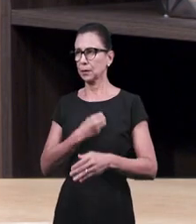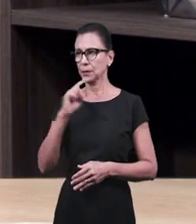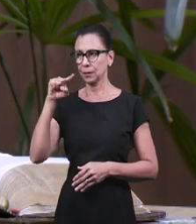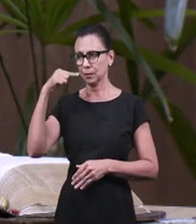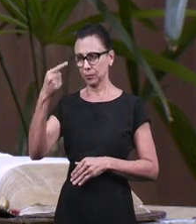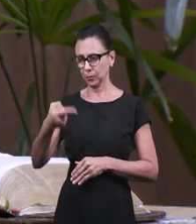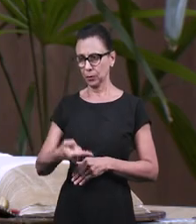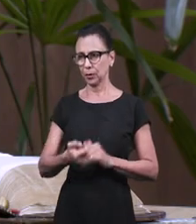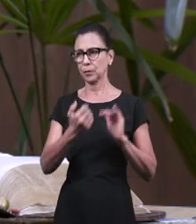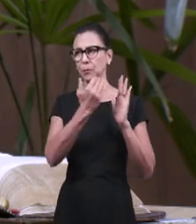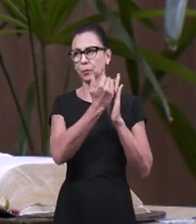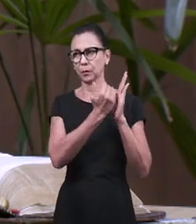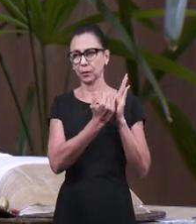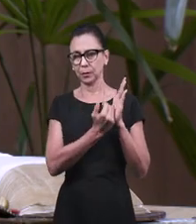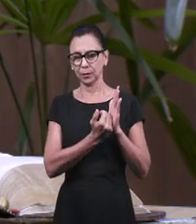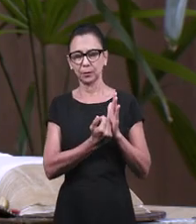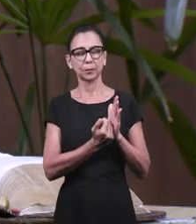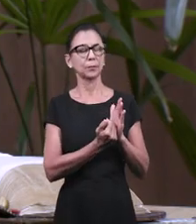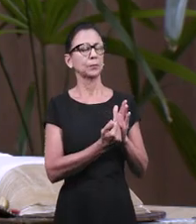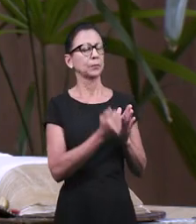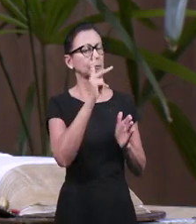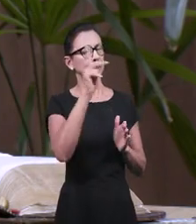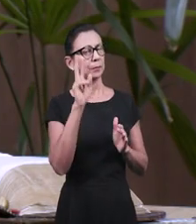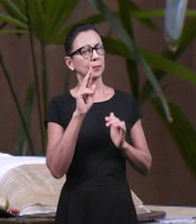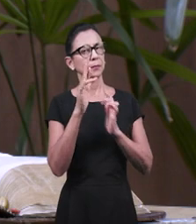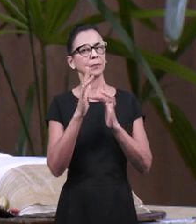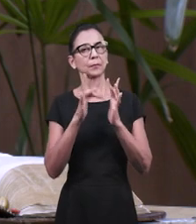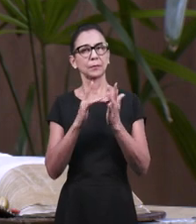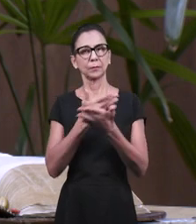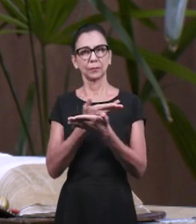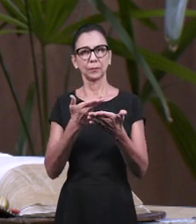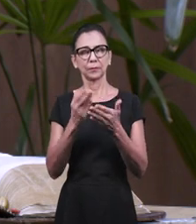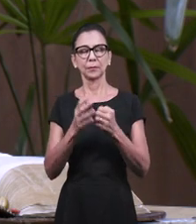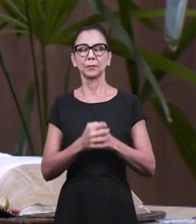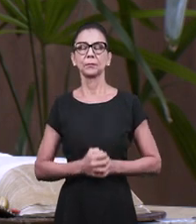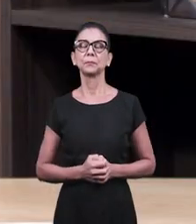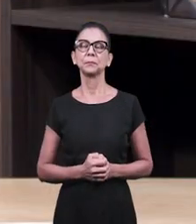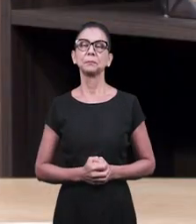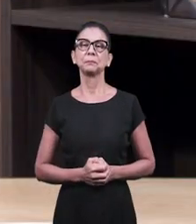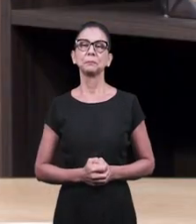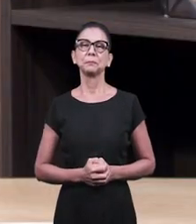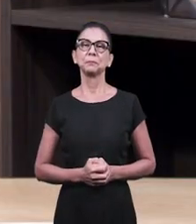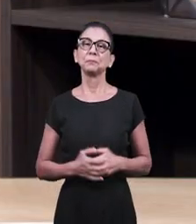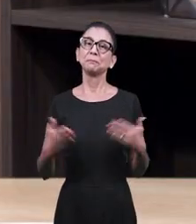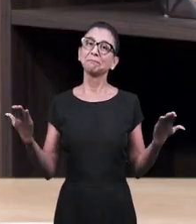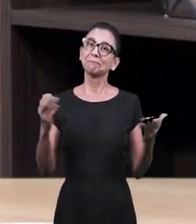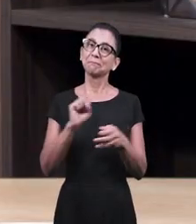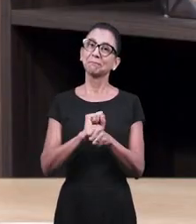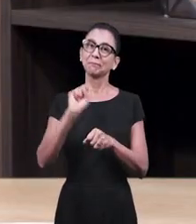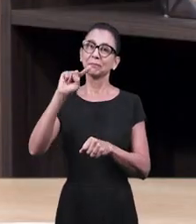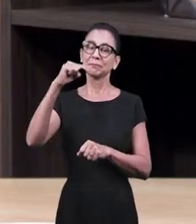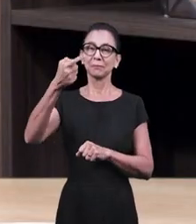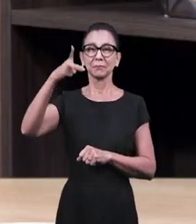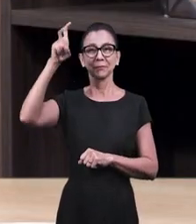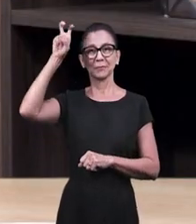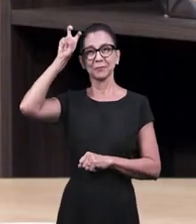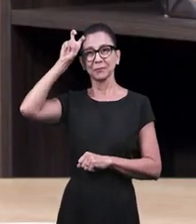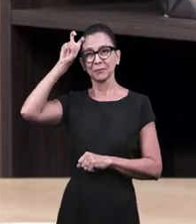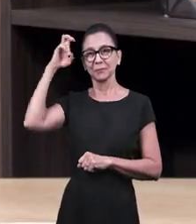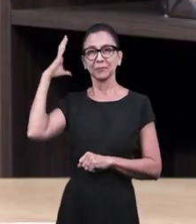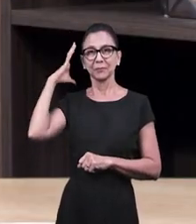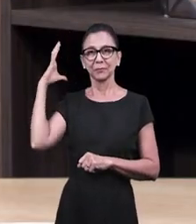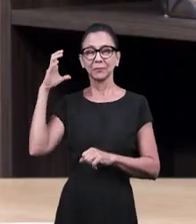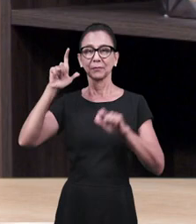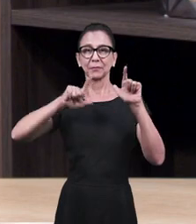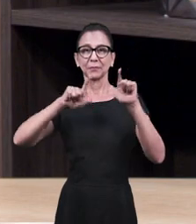próxima edição. Amém. Então até a próxima edição. A paz do Senhor, os irmãos. Muito bem. Aguardamos vocês então na próxima quinta-feira.